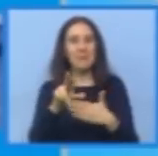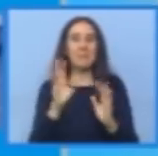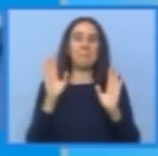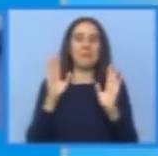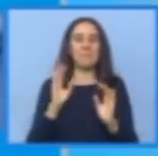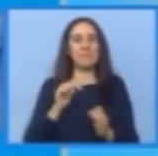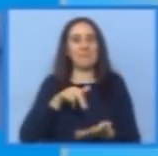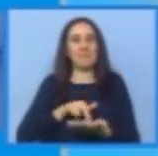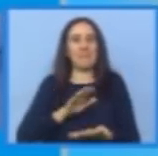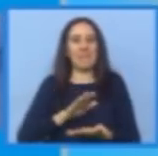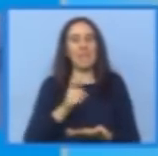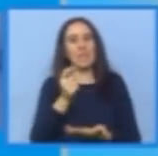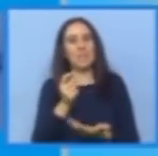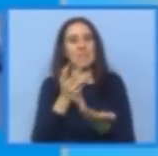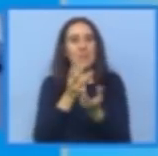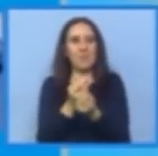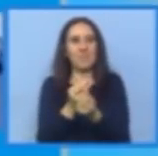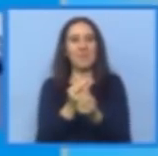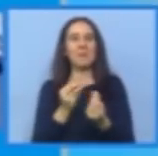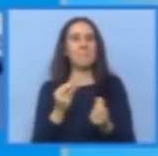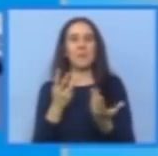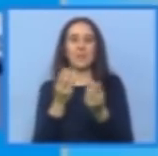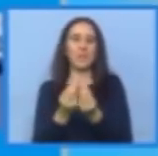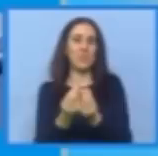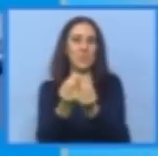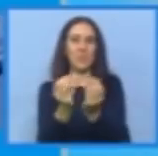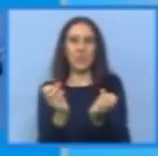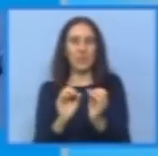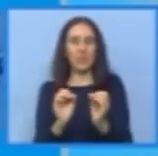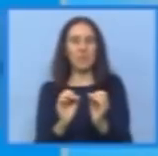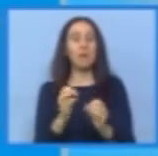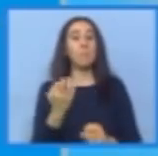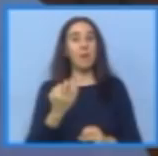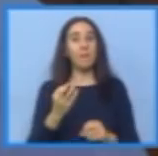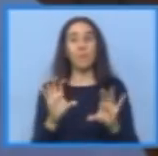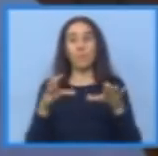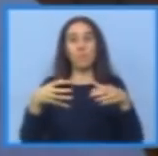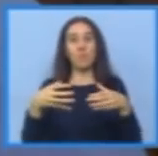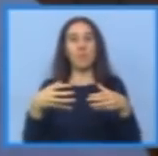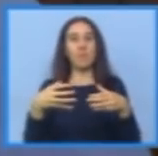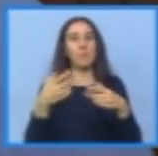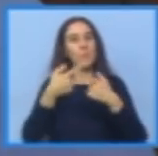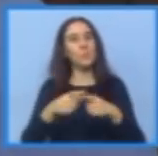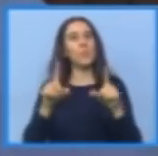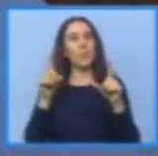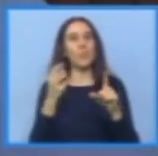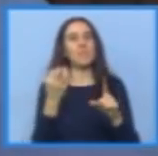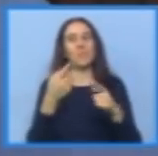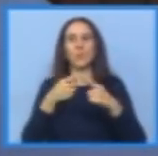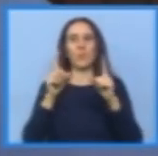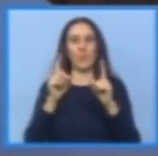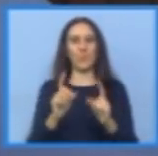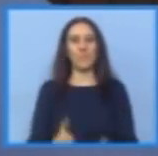fico aqui e lá estive um pouco com eles, mas não os acompanhei. Mas é realmente uma comunidade diferente, sim,